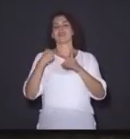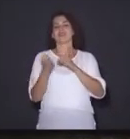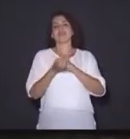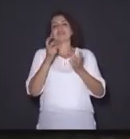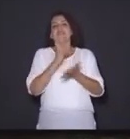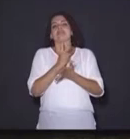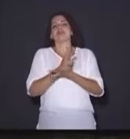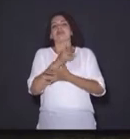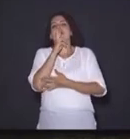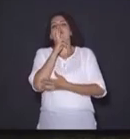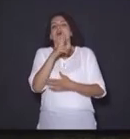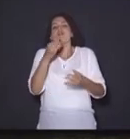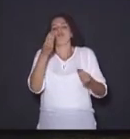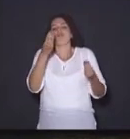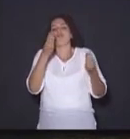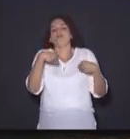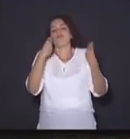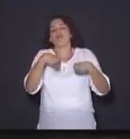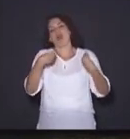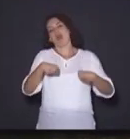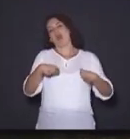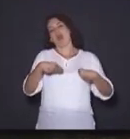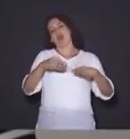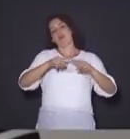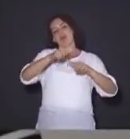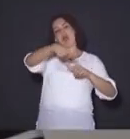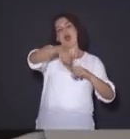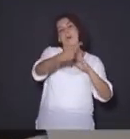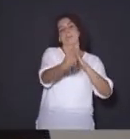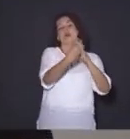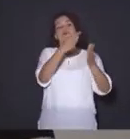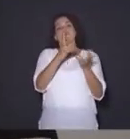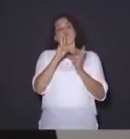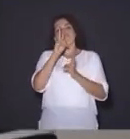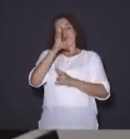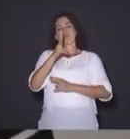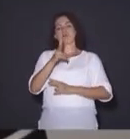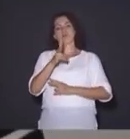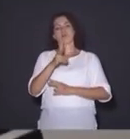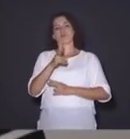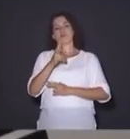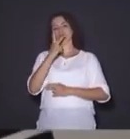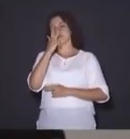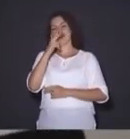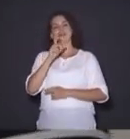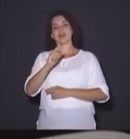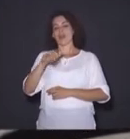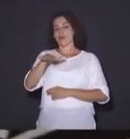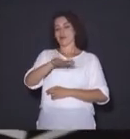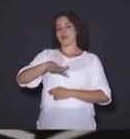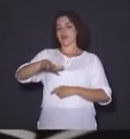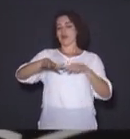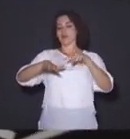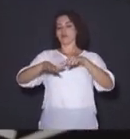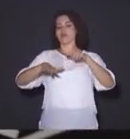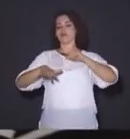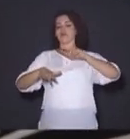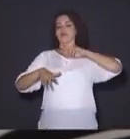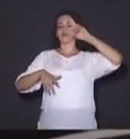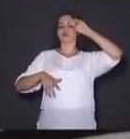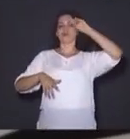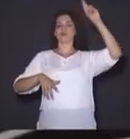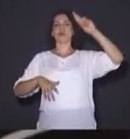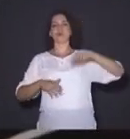fracas para perguntas que são muito fortes como se esse campo fosse um campo que tivesse dono e não